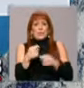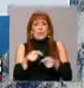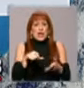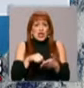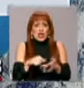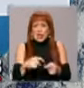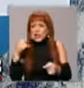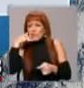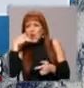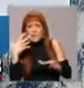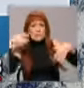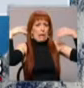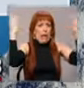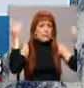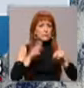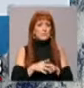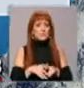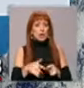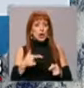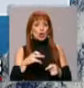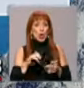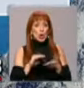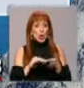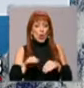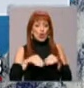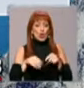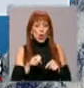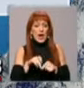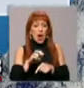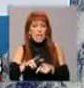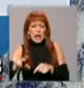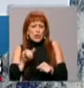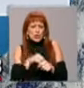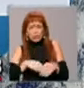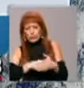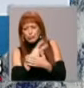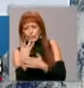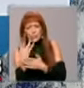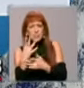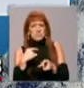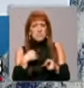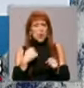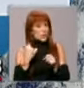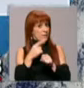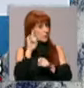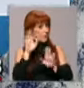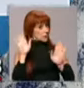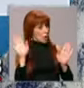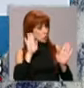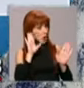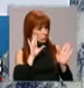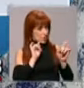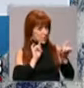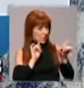selos, telefones, Totoloto, Euromilhões, etc. Não no serviço principal, como